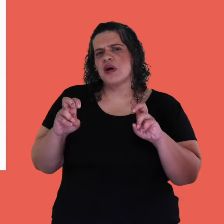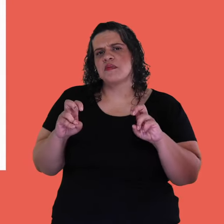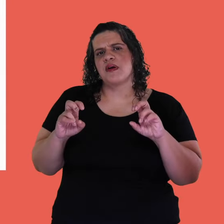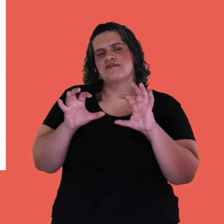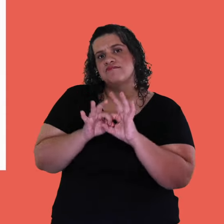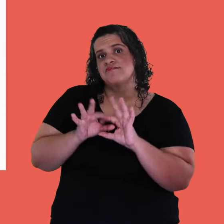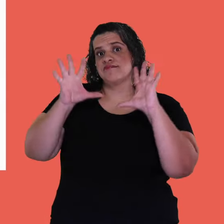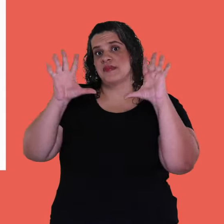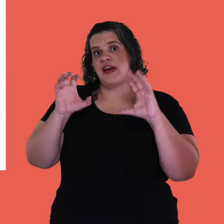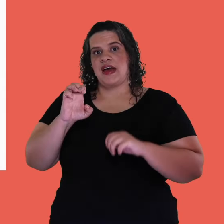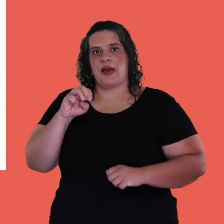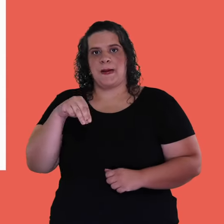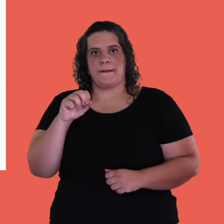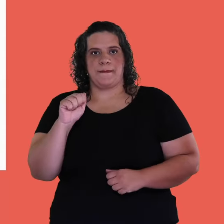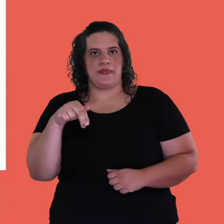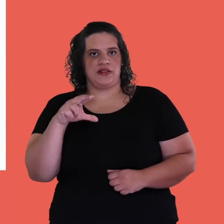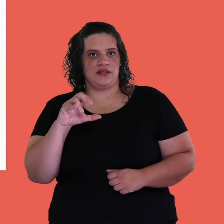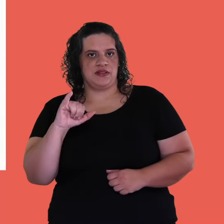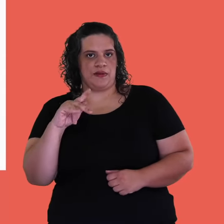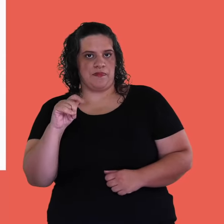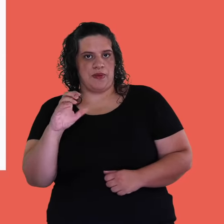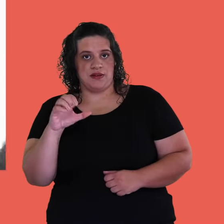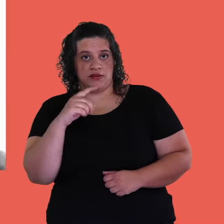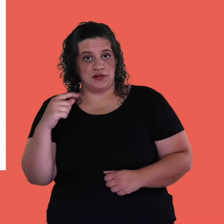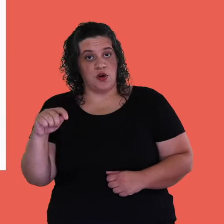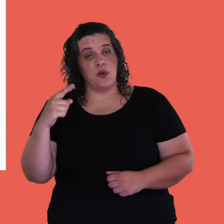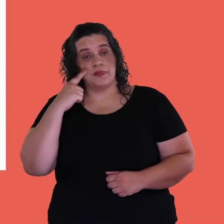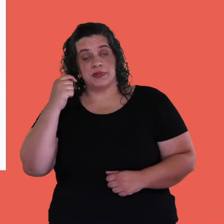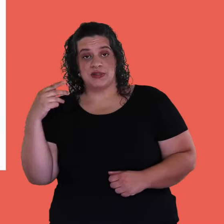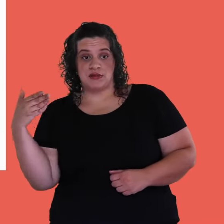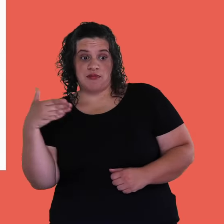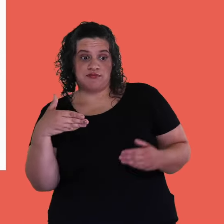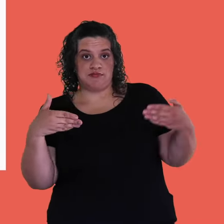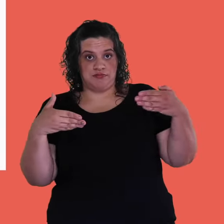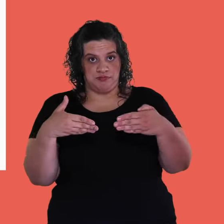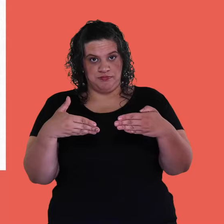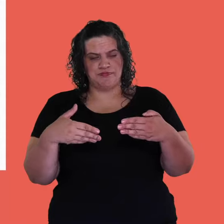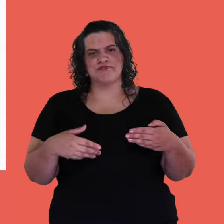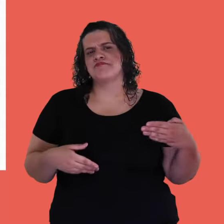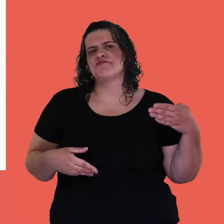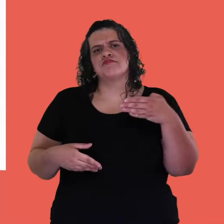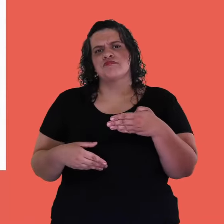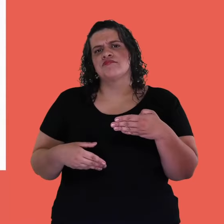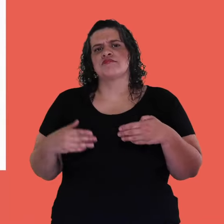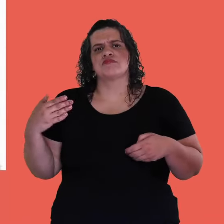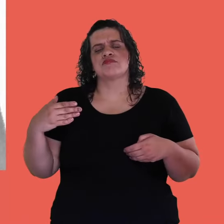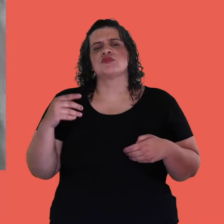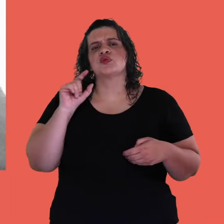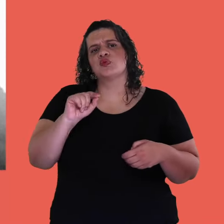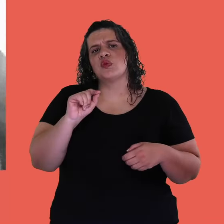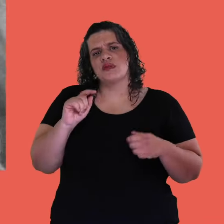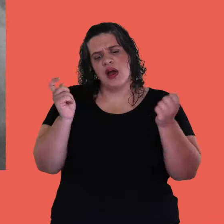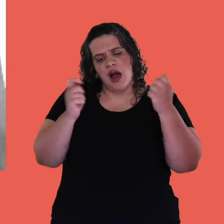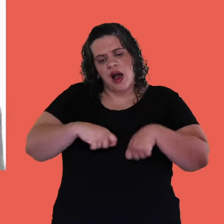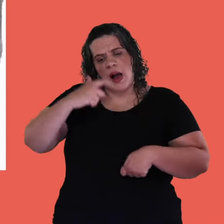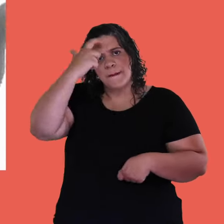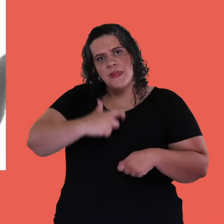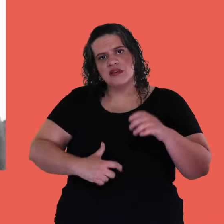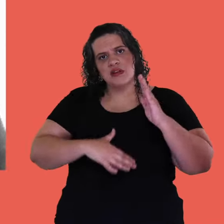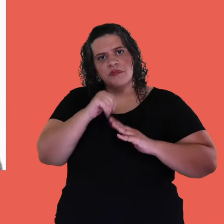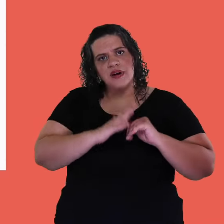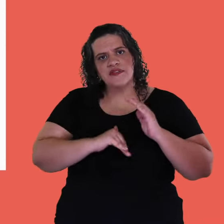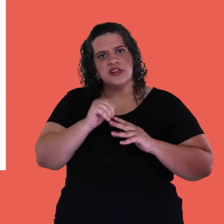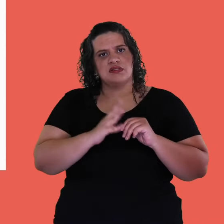fala sobre capacitação, temos sempre duas frentes para analisar. Uma, que é o capacitar-se para